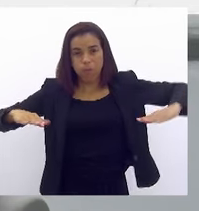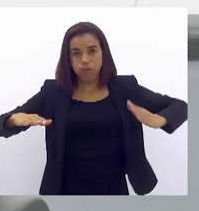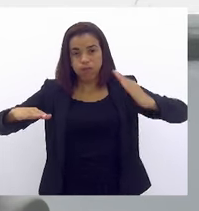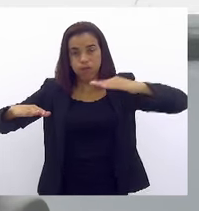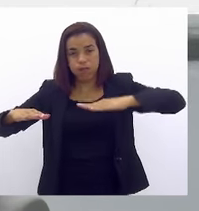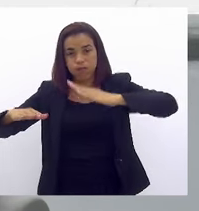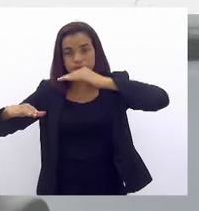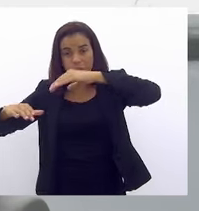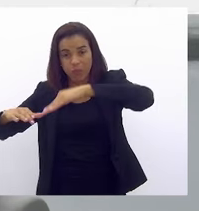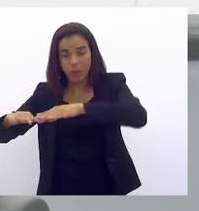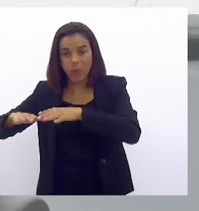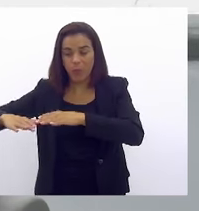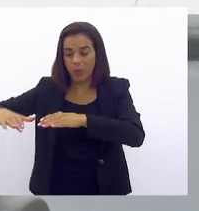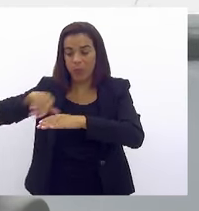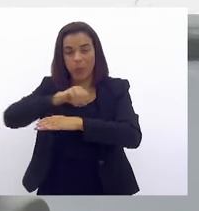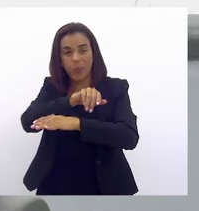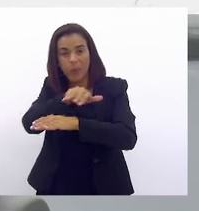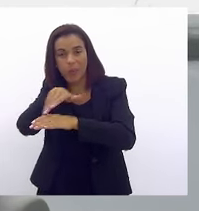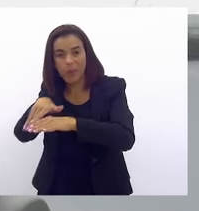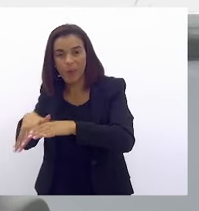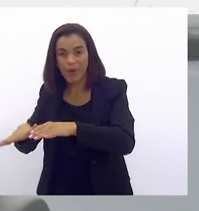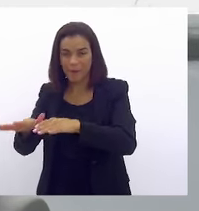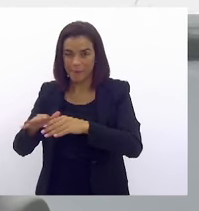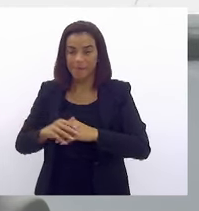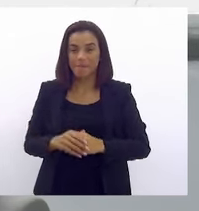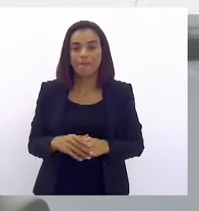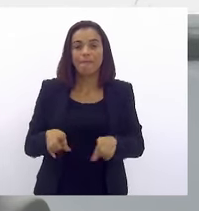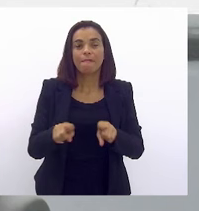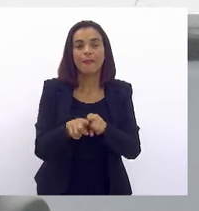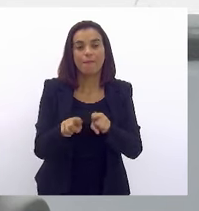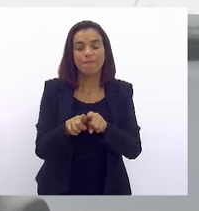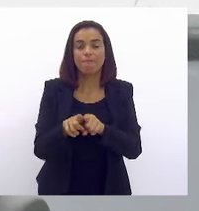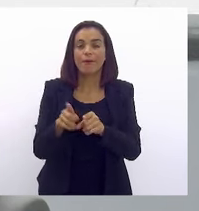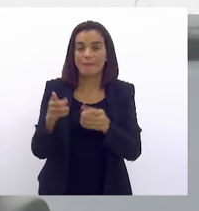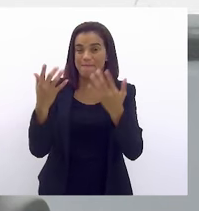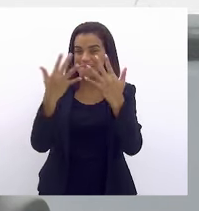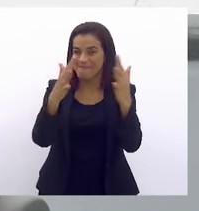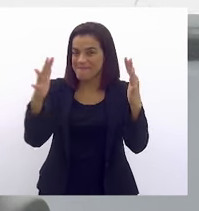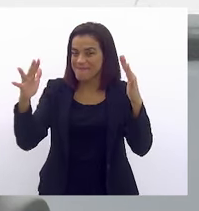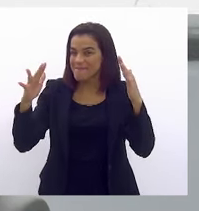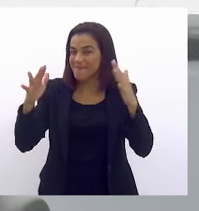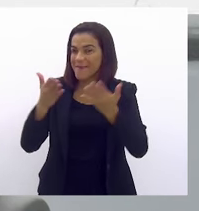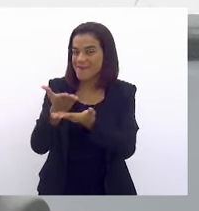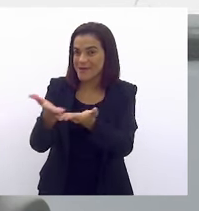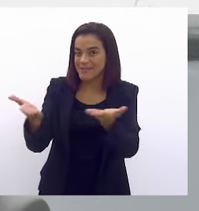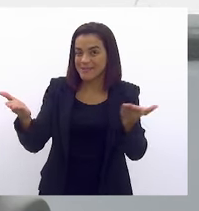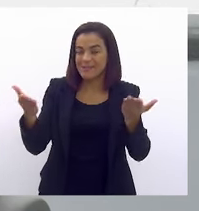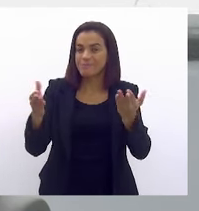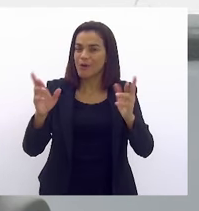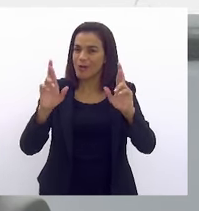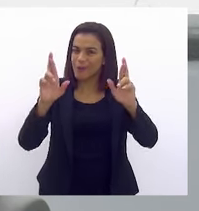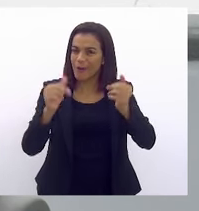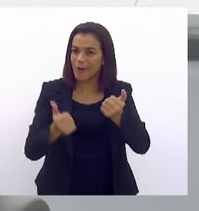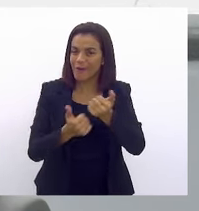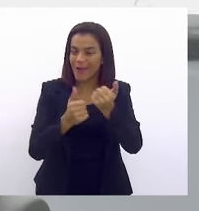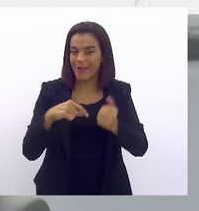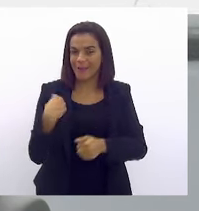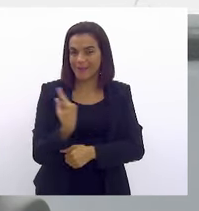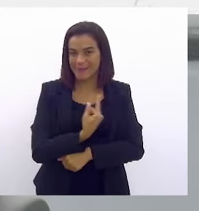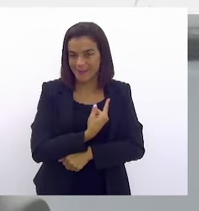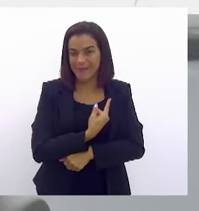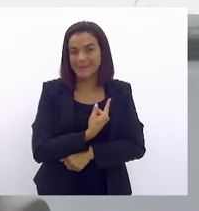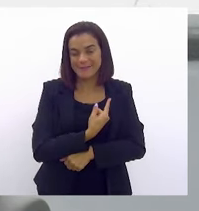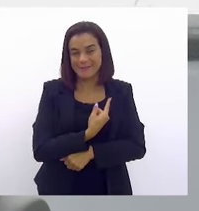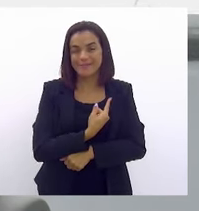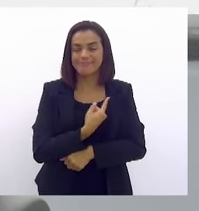Né? Então, eu queria parabenizar mais uma vez a todos e todas, né, e podem contar com o nosso mandato, contar, né, com a